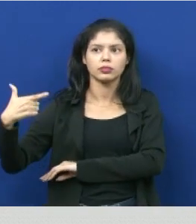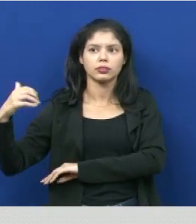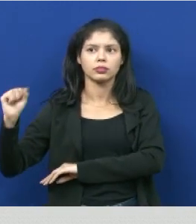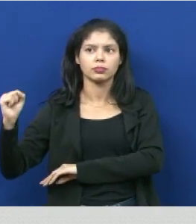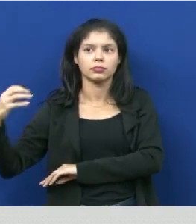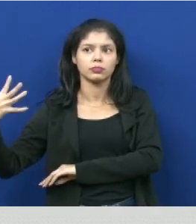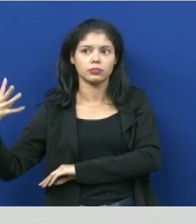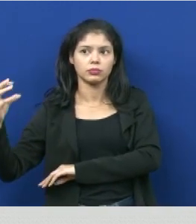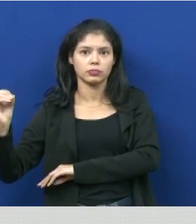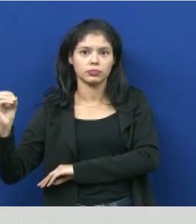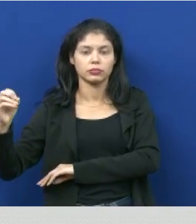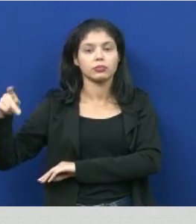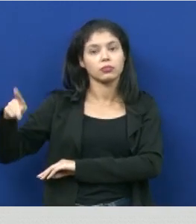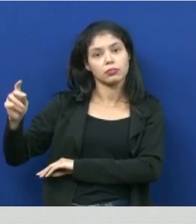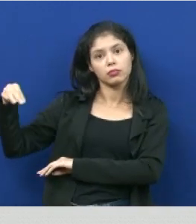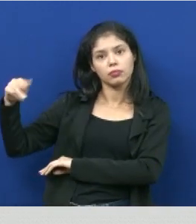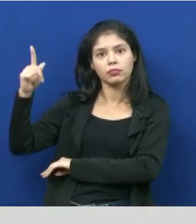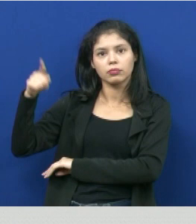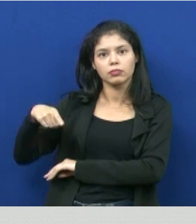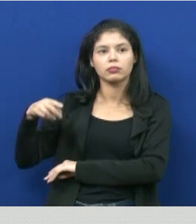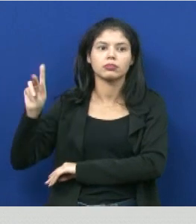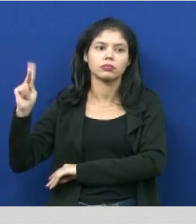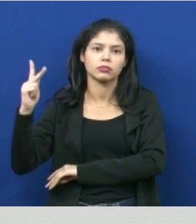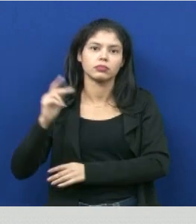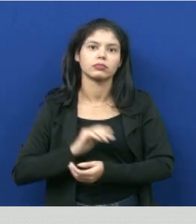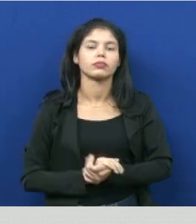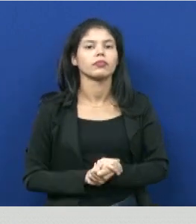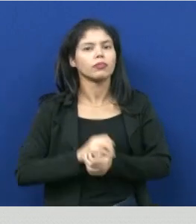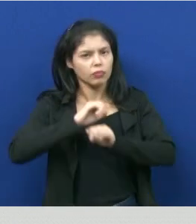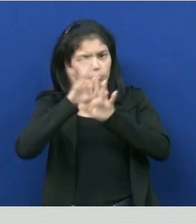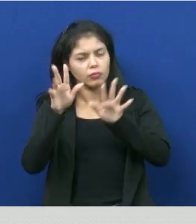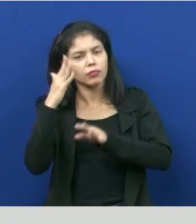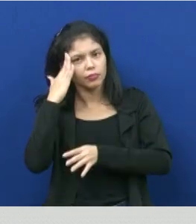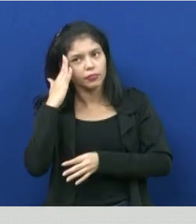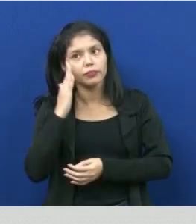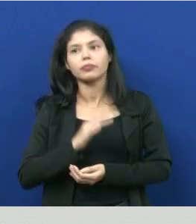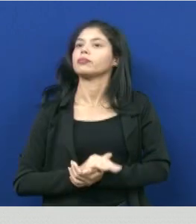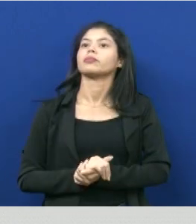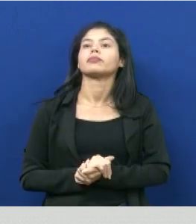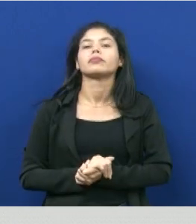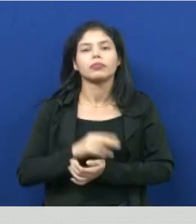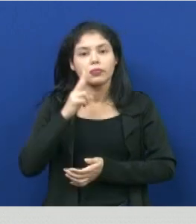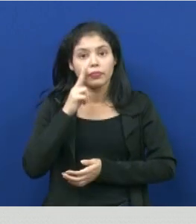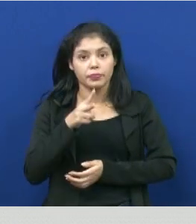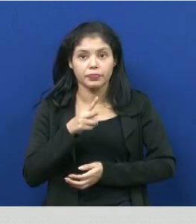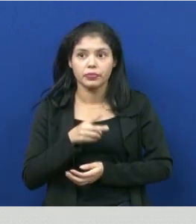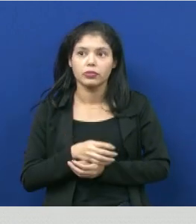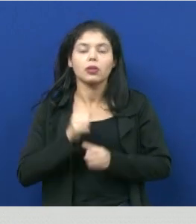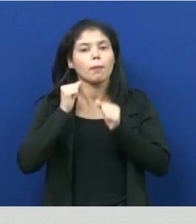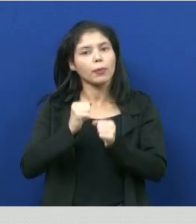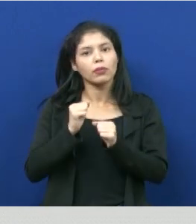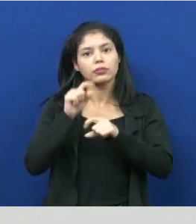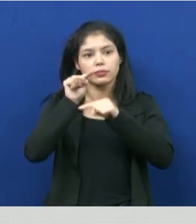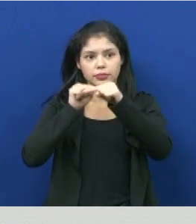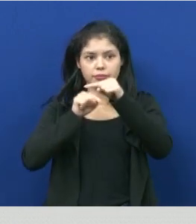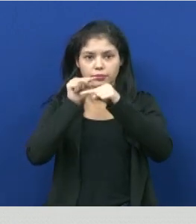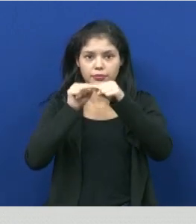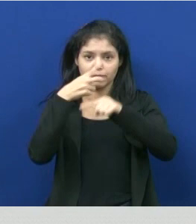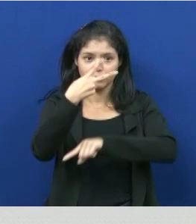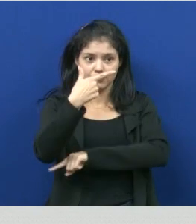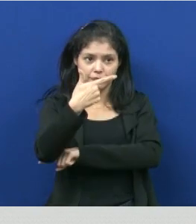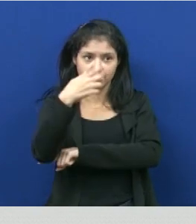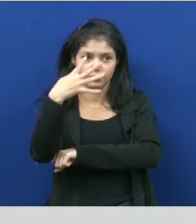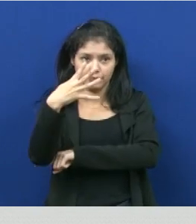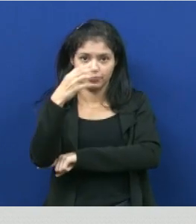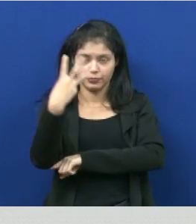280 quilômetros por hora. Ficou claro para você isso aí? Então, veja, você pode dividir 24 por 3,